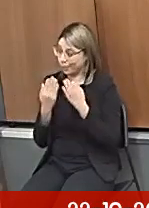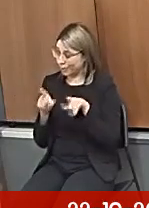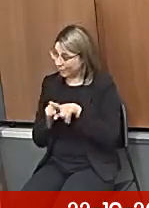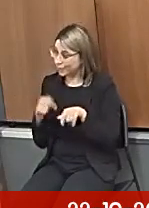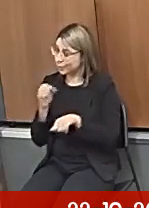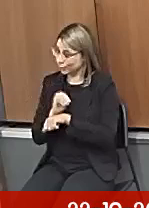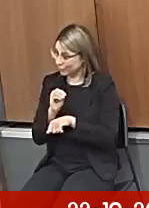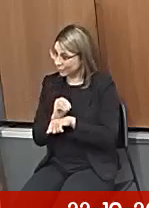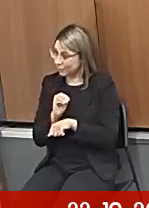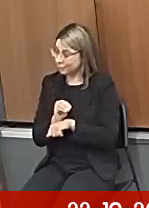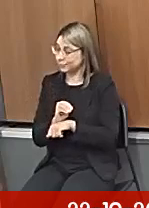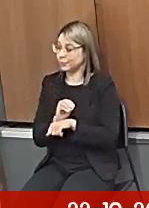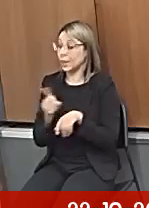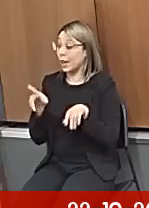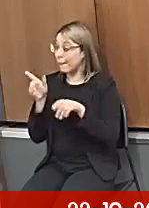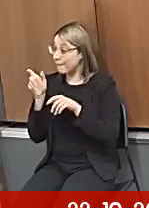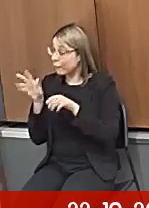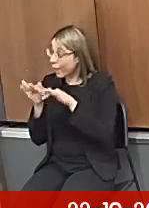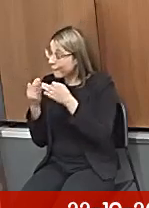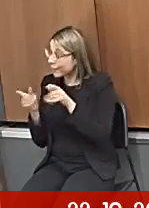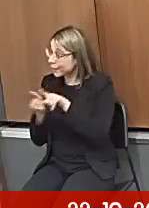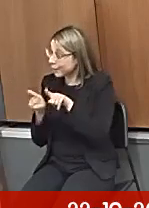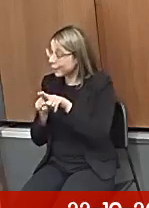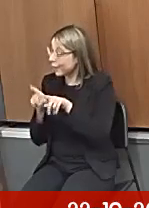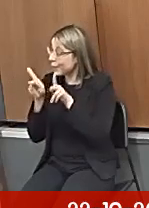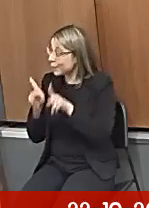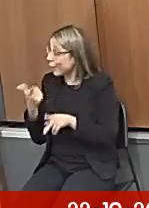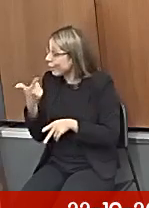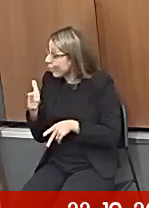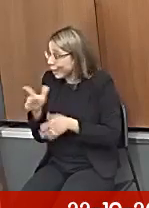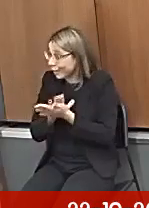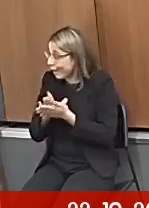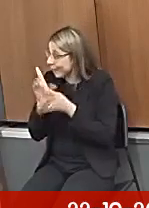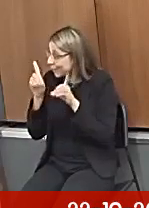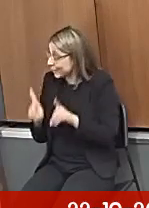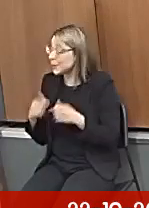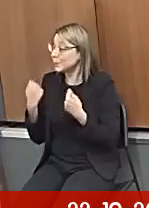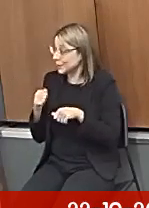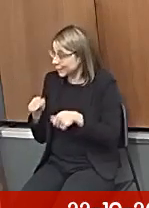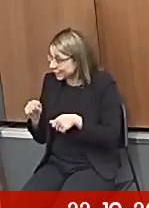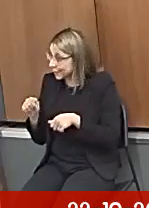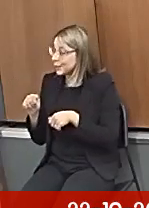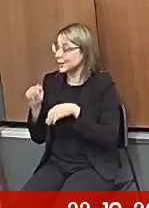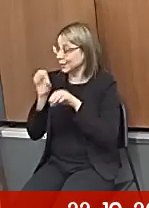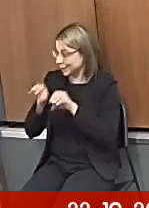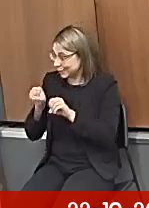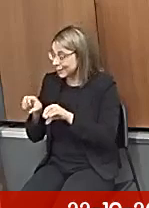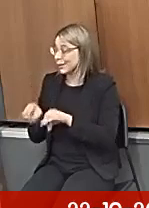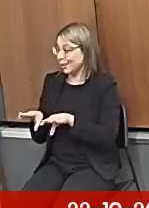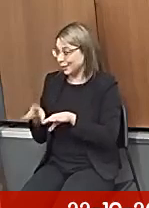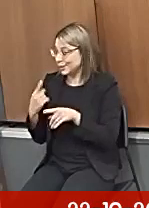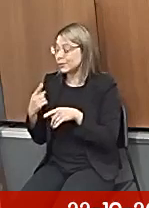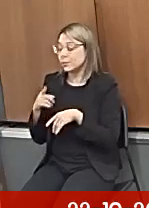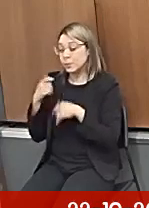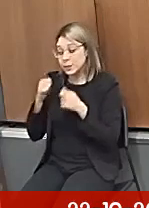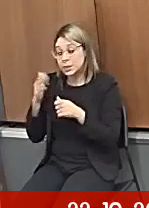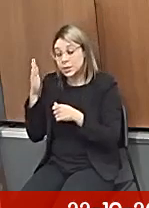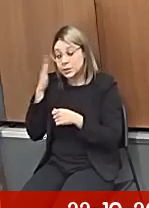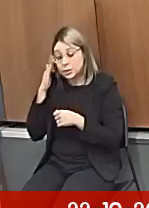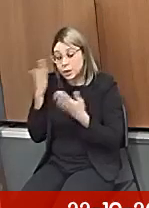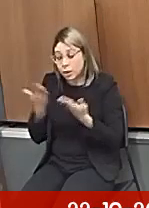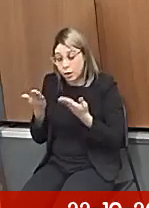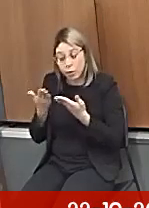pessoas que não têm deficiência, que às vezes é difícil de entender, ainda mais no contexto em que vivemos hoje, entendam que isso é um caminho sem